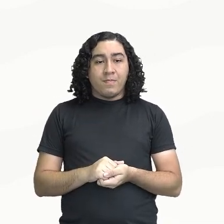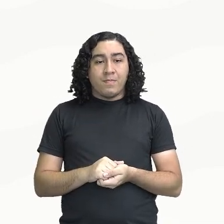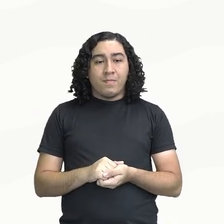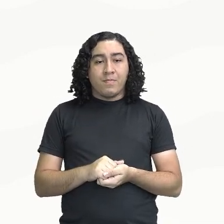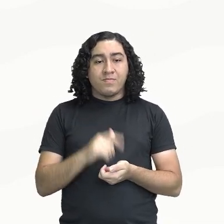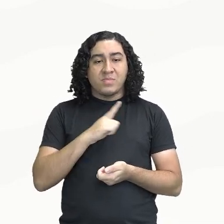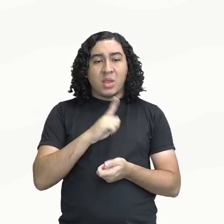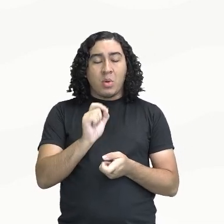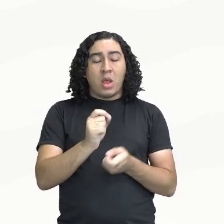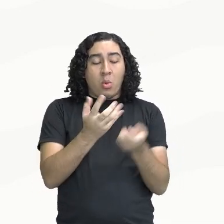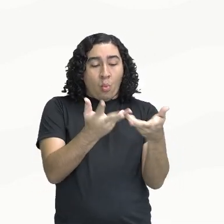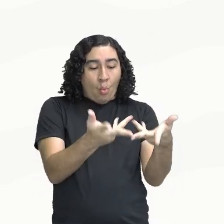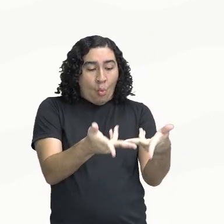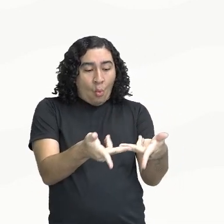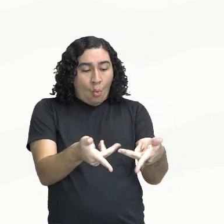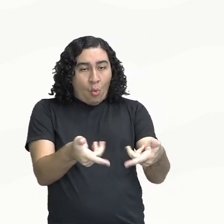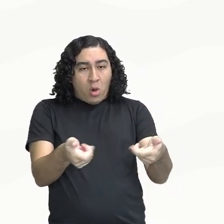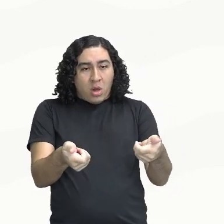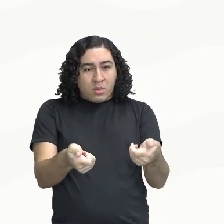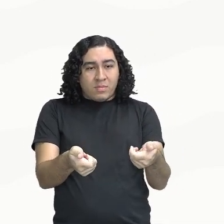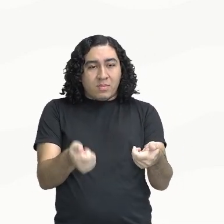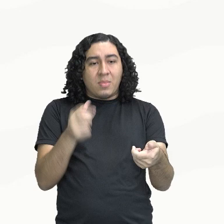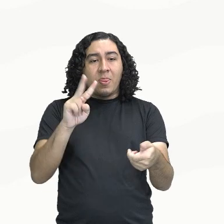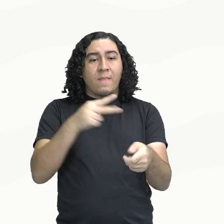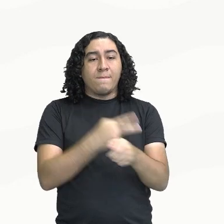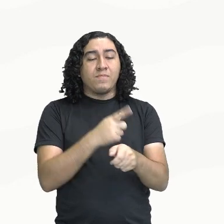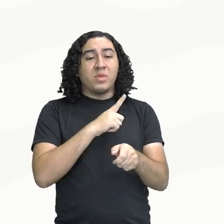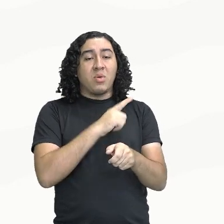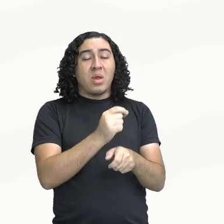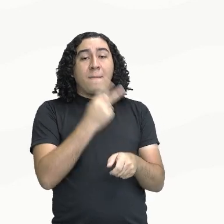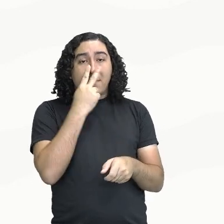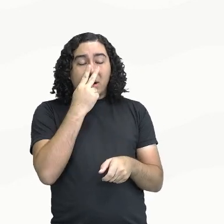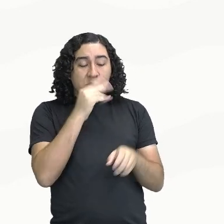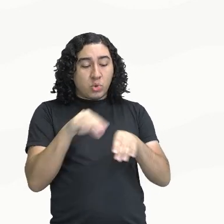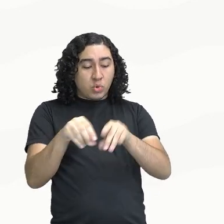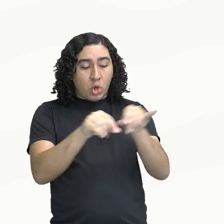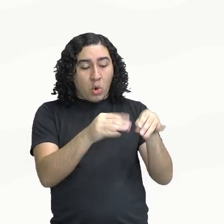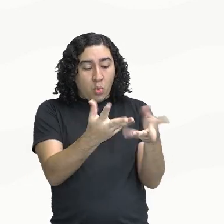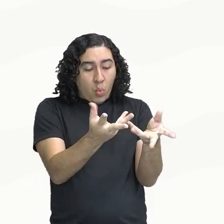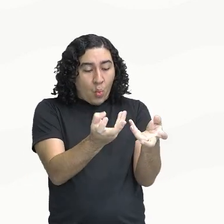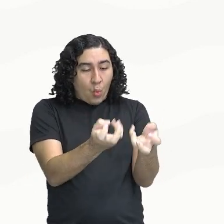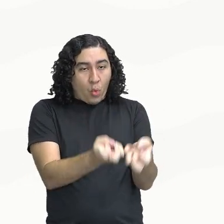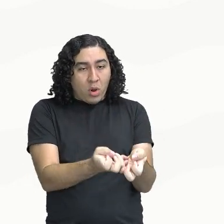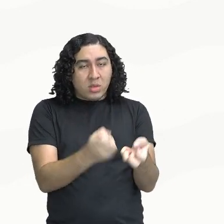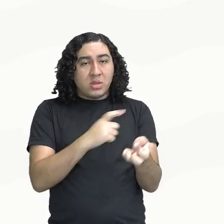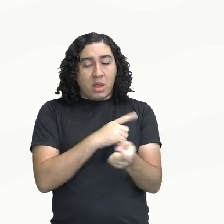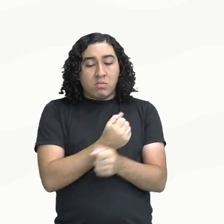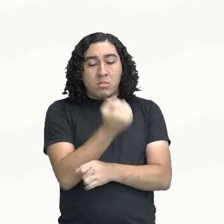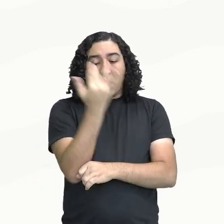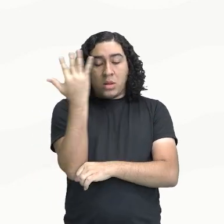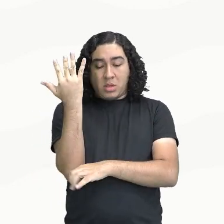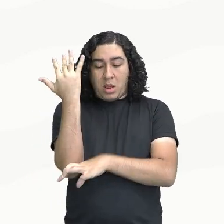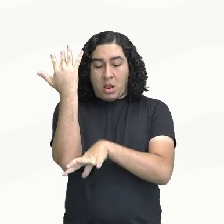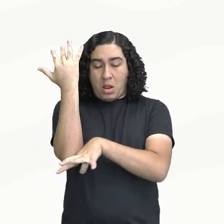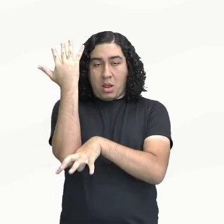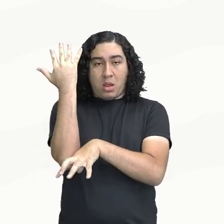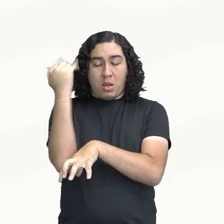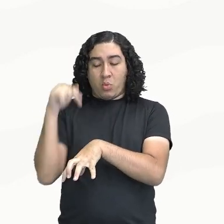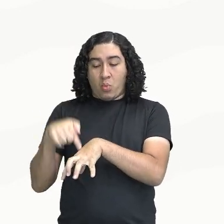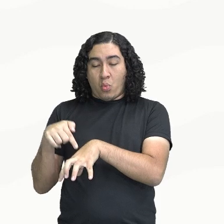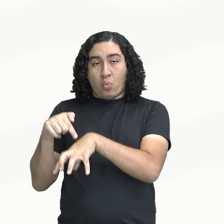dessa decomposição também vem aqui da absorção das plantas, né? As plantas também estão nesse